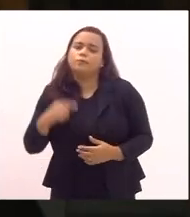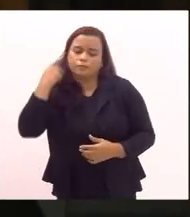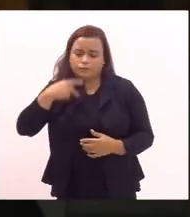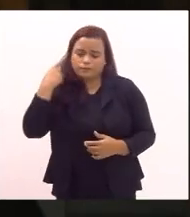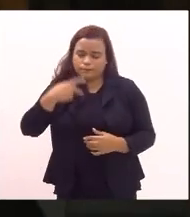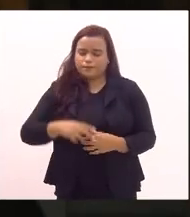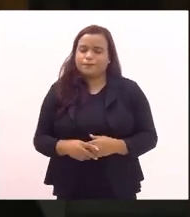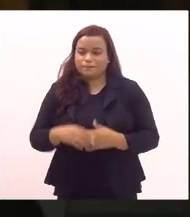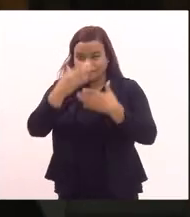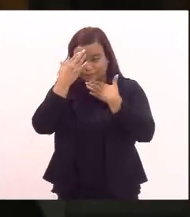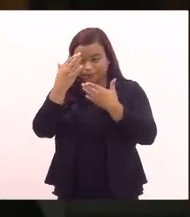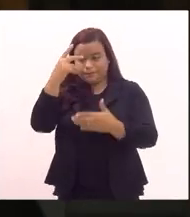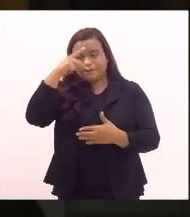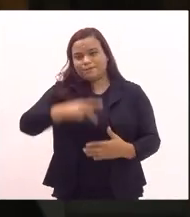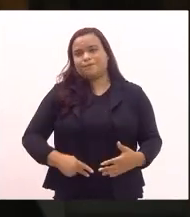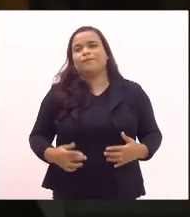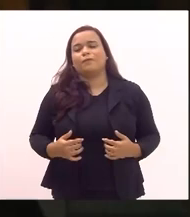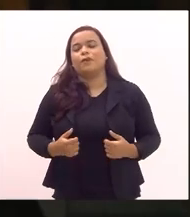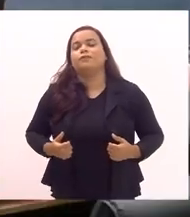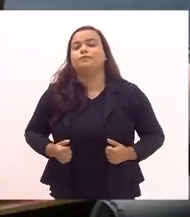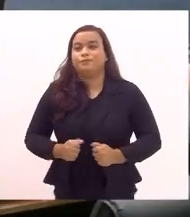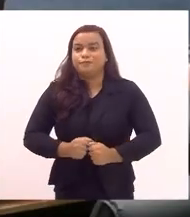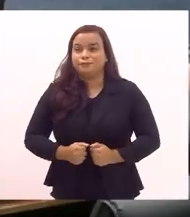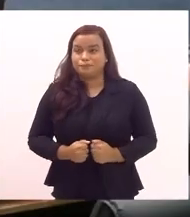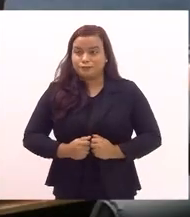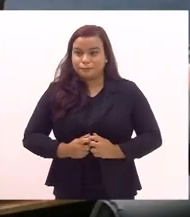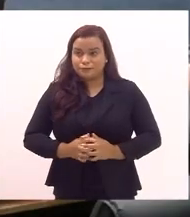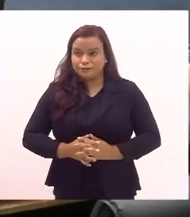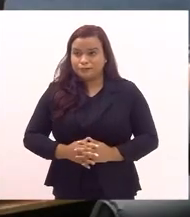parlamentar que obrigado senhora presidente